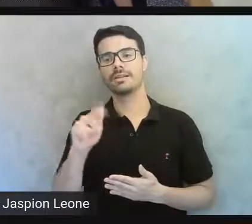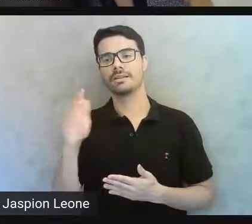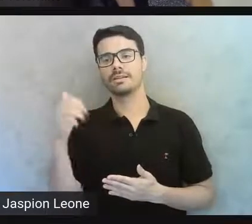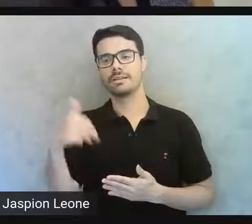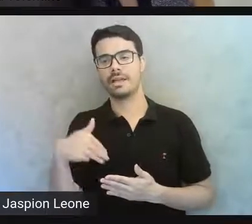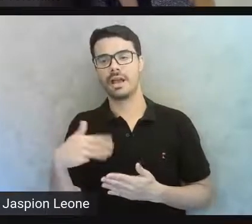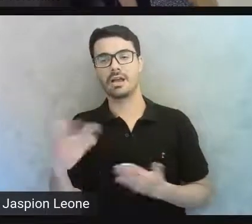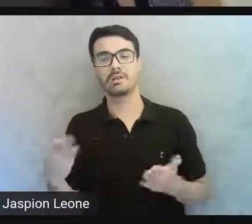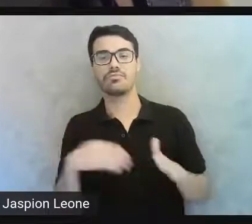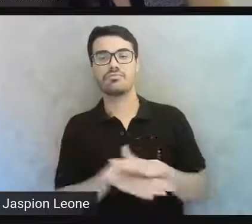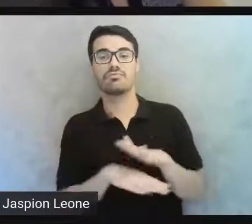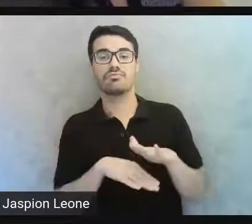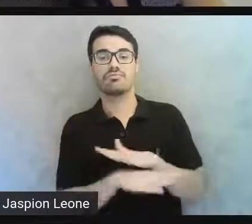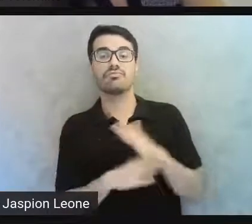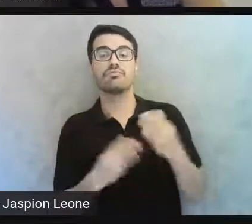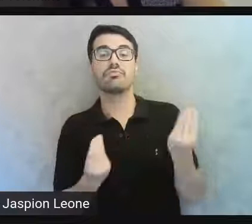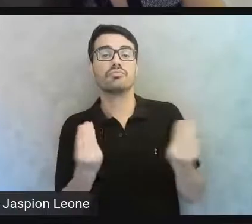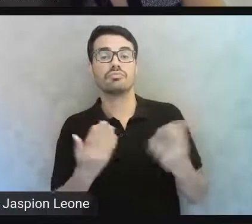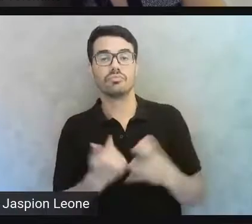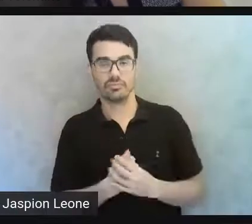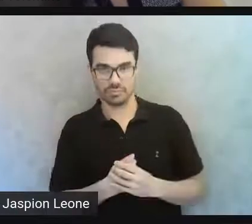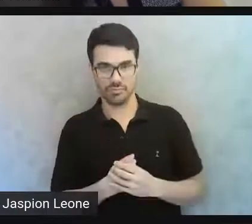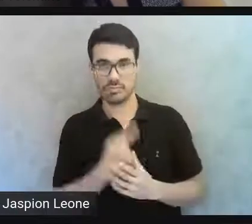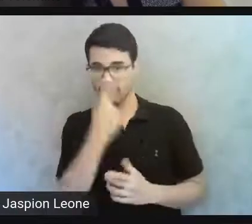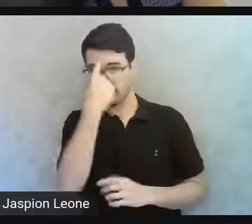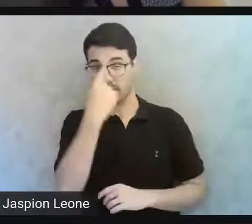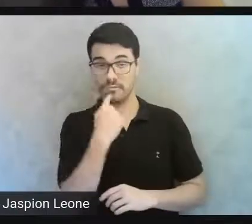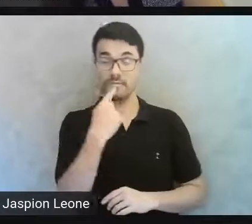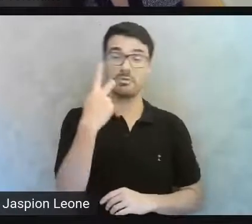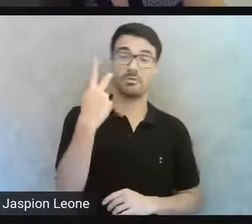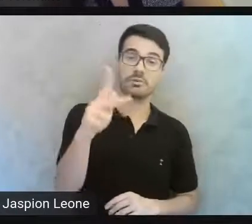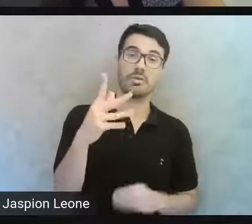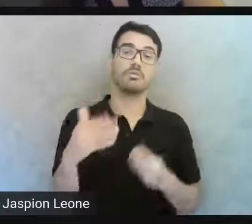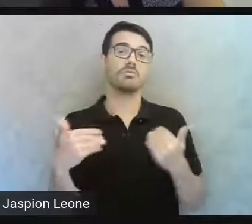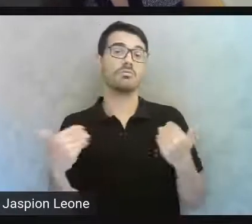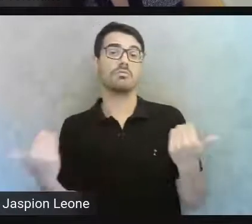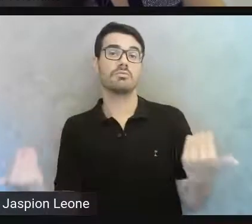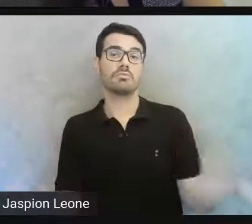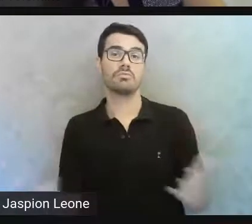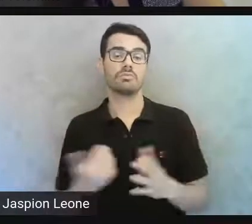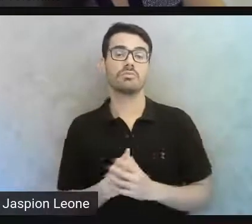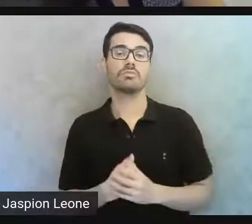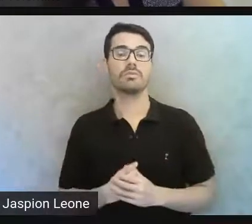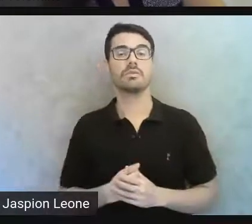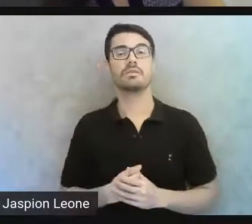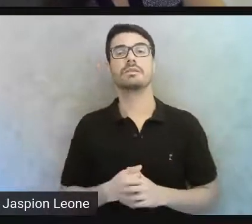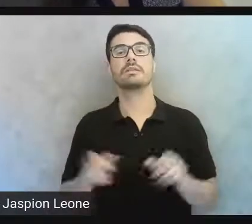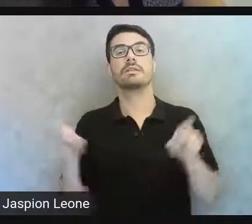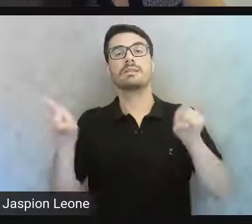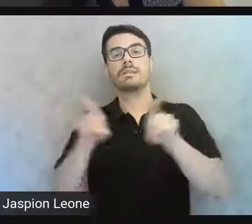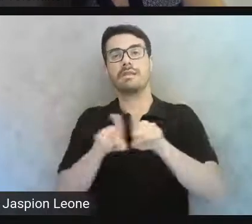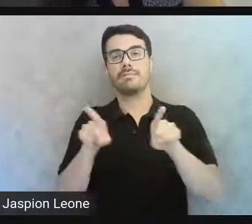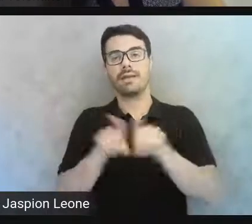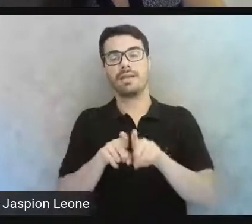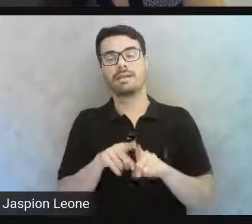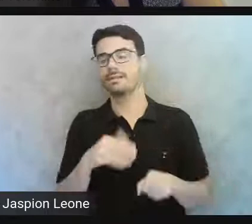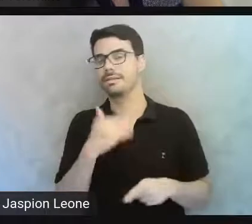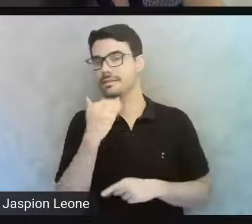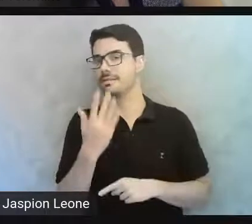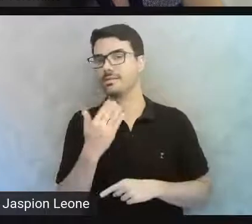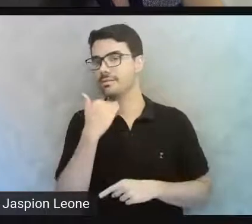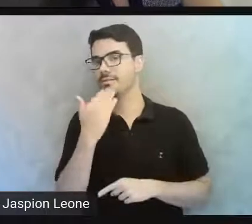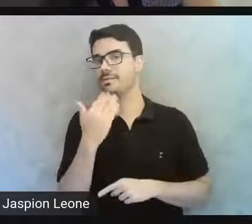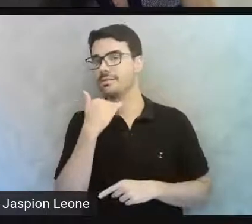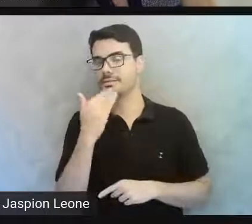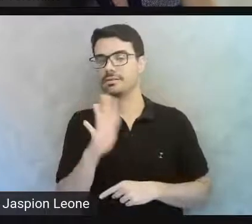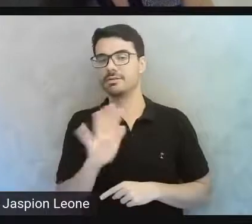fundos imobiliários, caso esse seja o seu perfil, né, e também eu acho assim, não adianta a gente